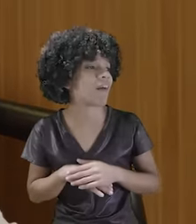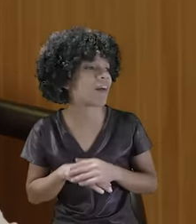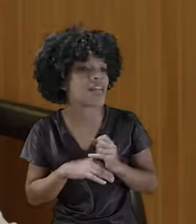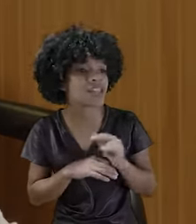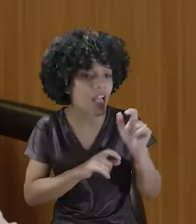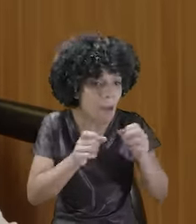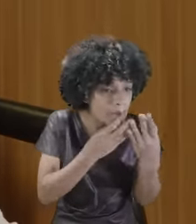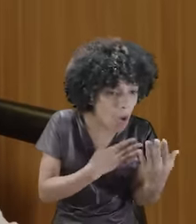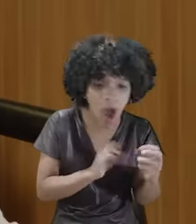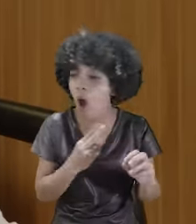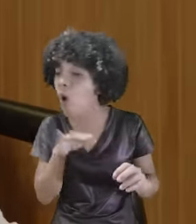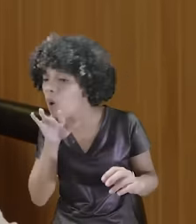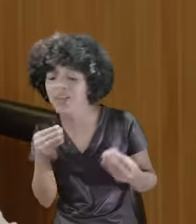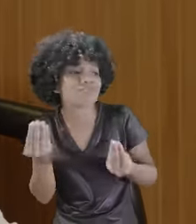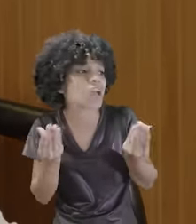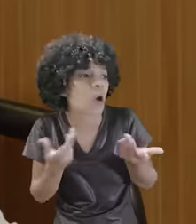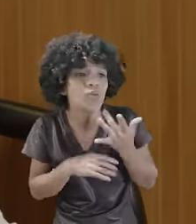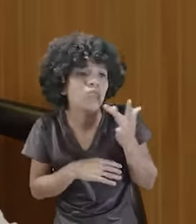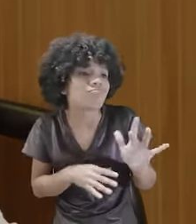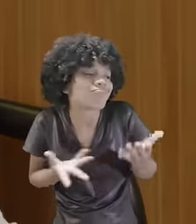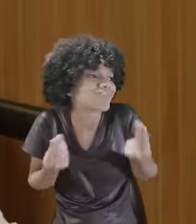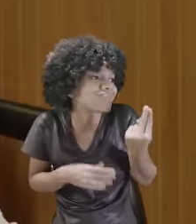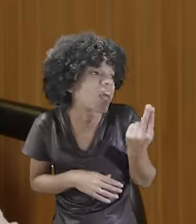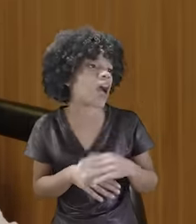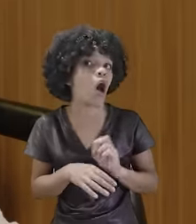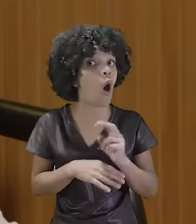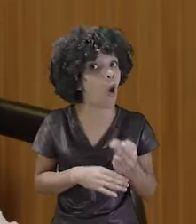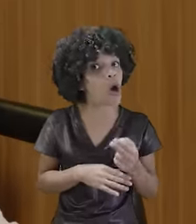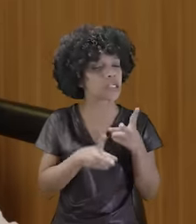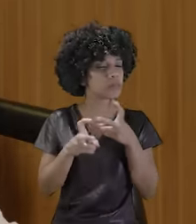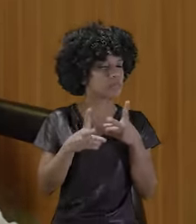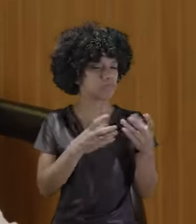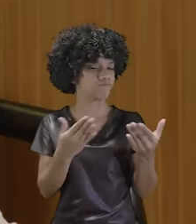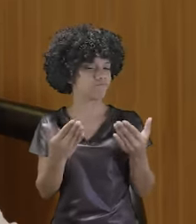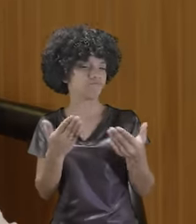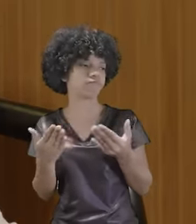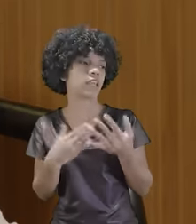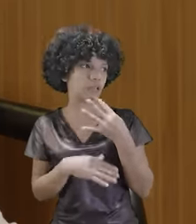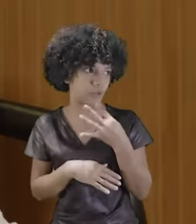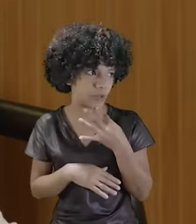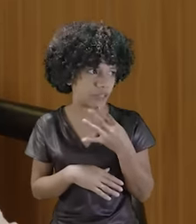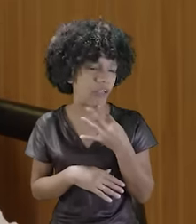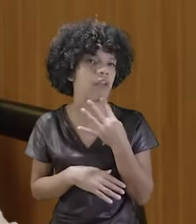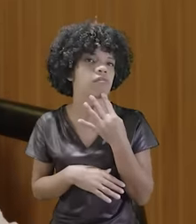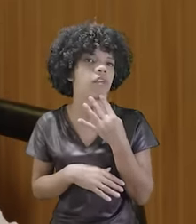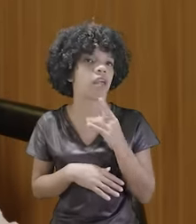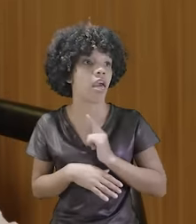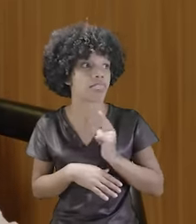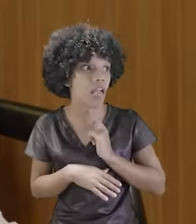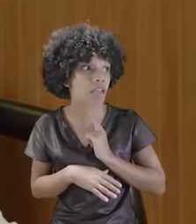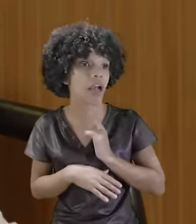as pessoas do bem ou não Não dá para saber ou se tem pessoas que conhecia essa carta tem que tem uma coisa de